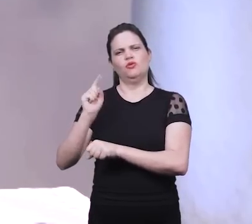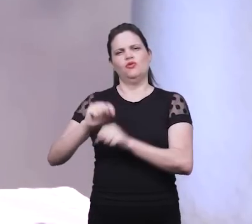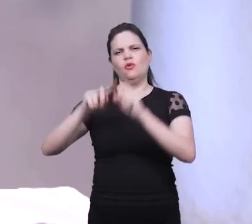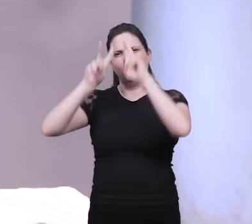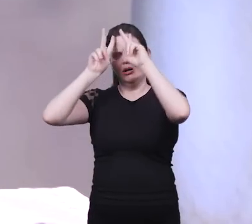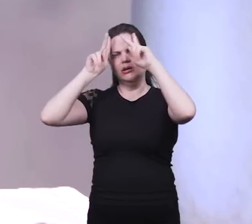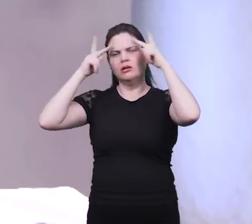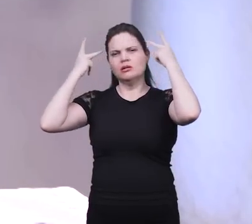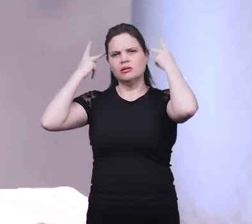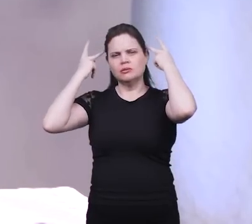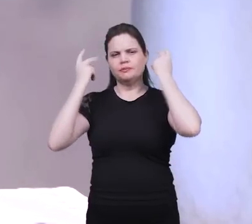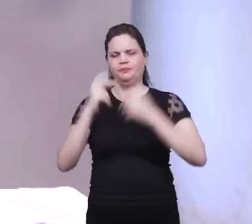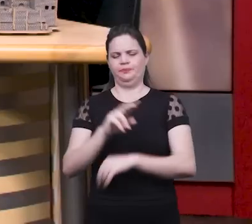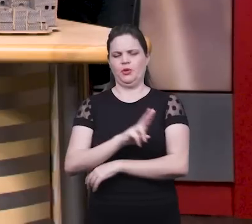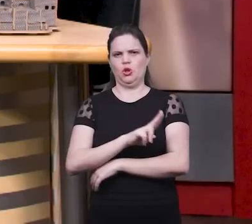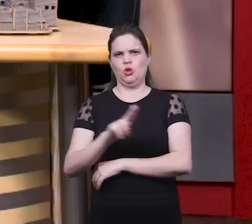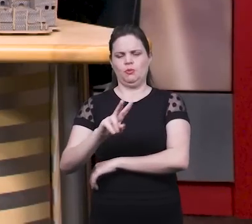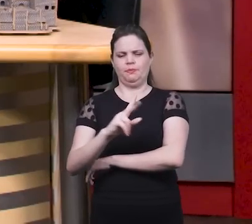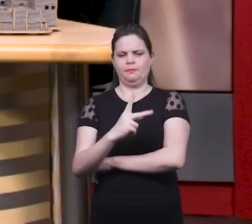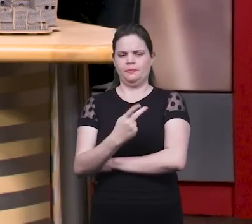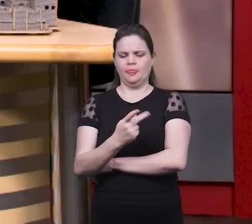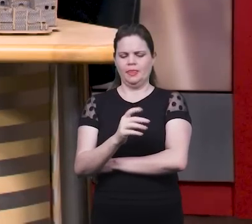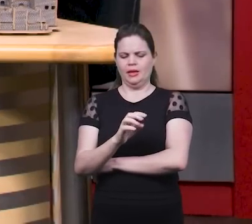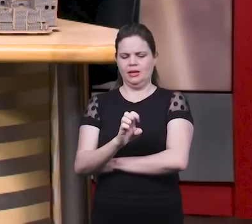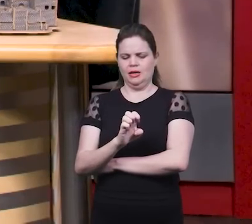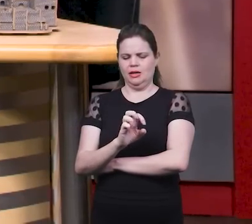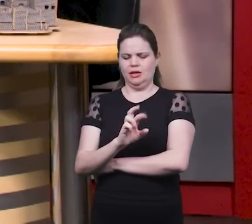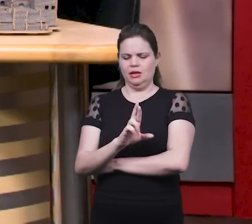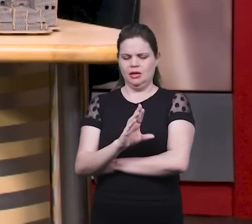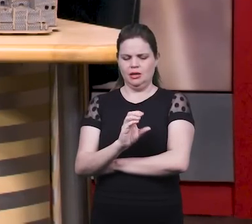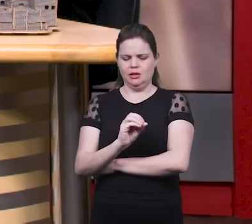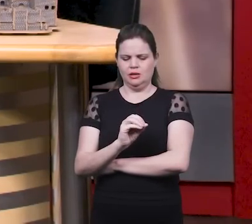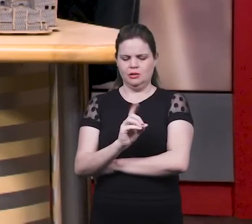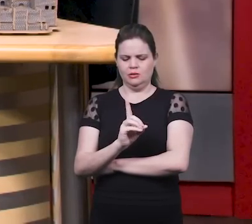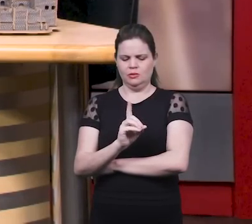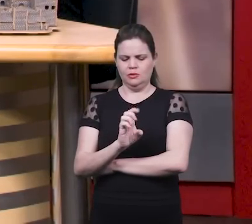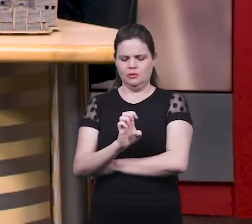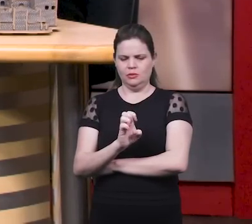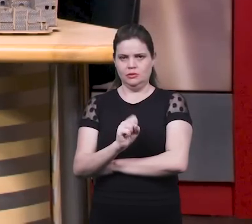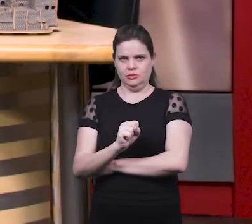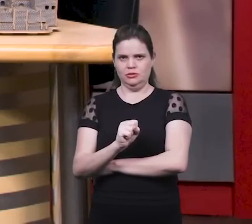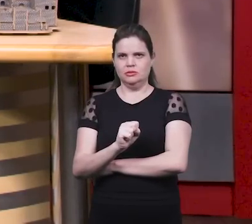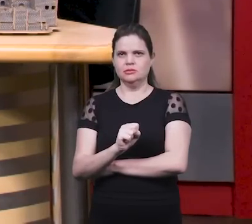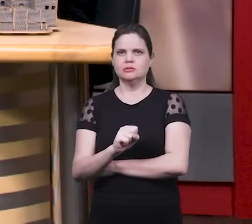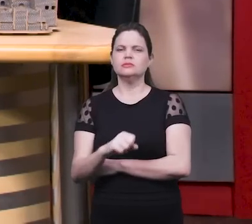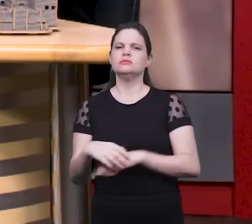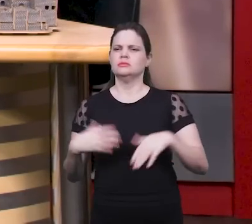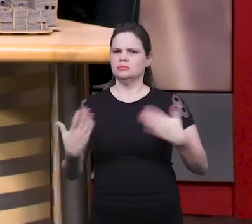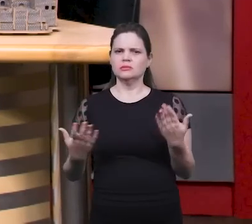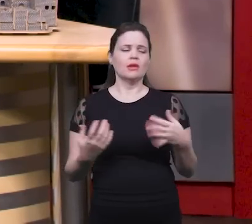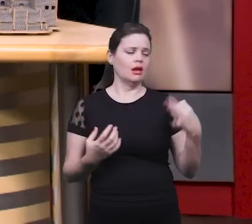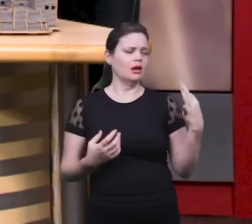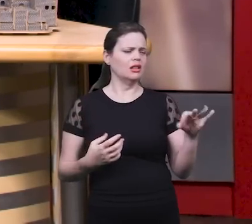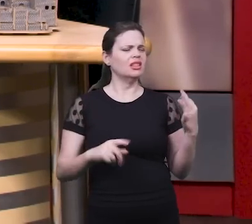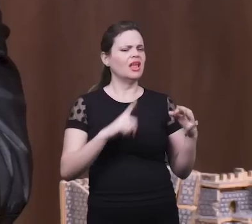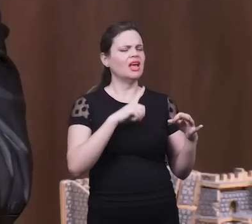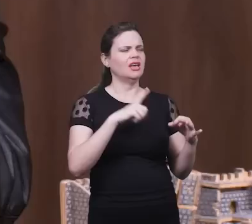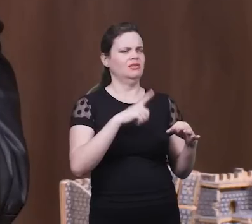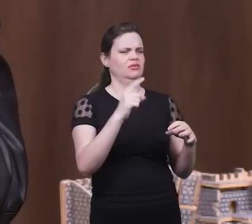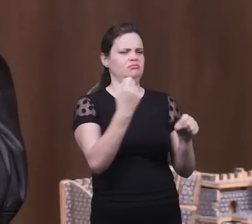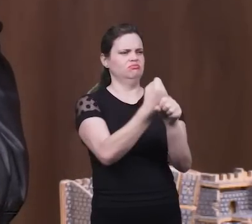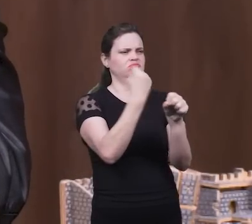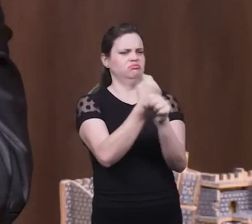Como ele construiu ali a Torre Antônia, fez toda aquela reformulação da Jerusalém